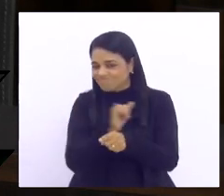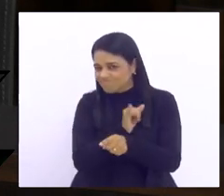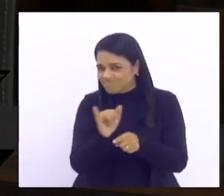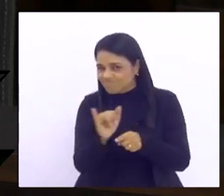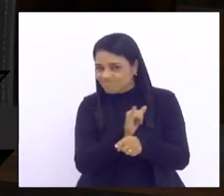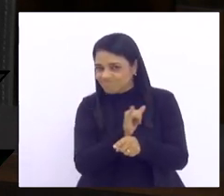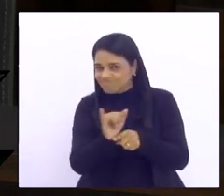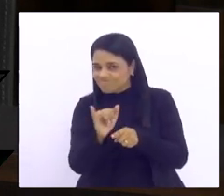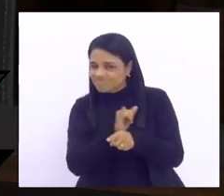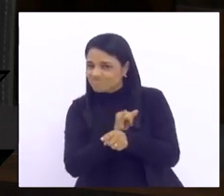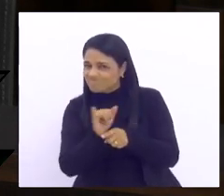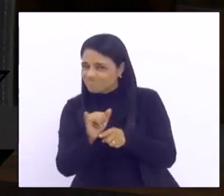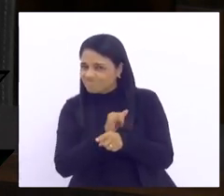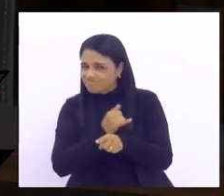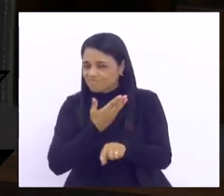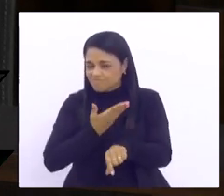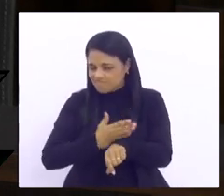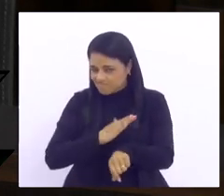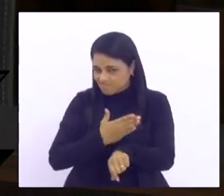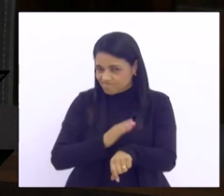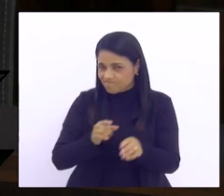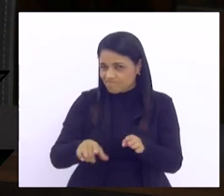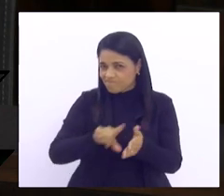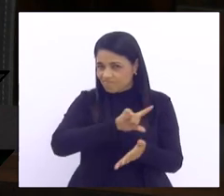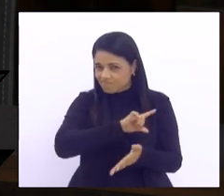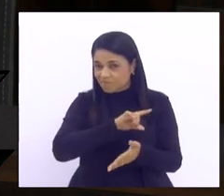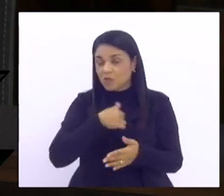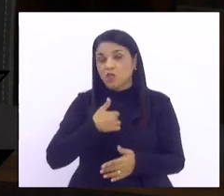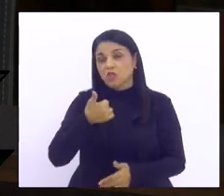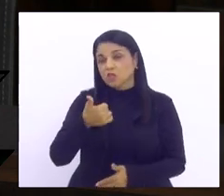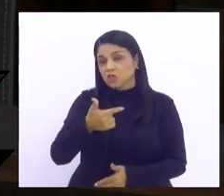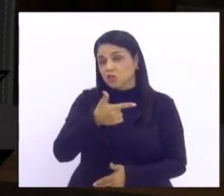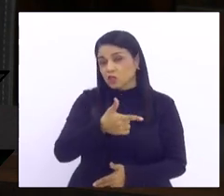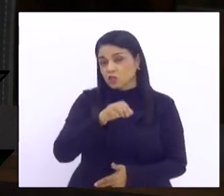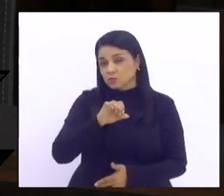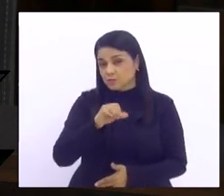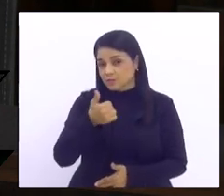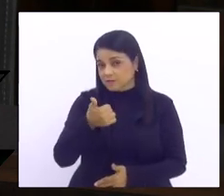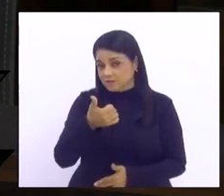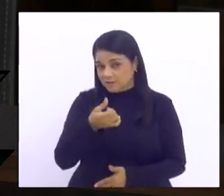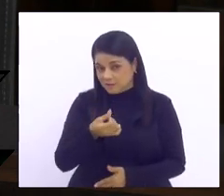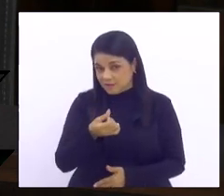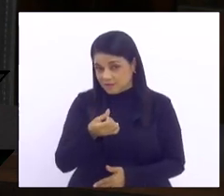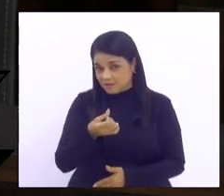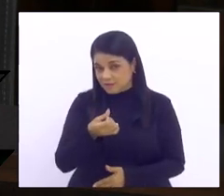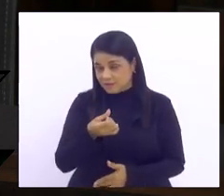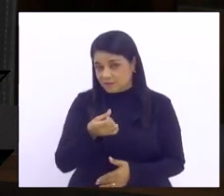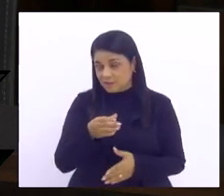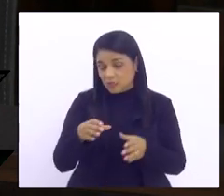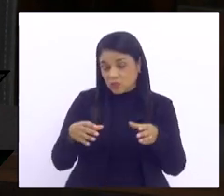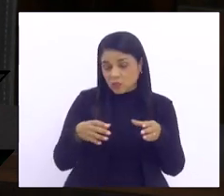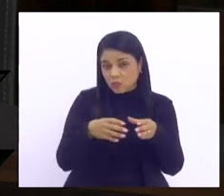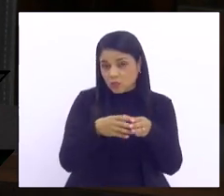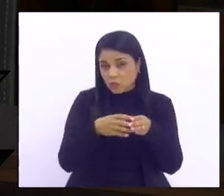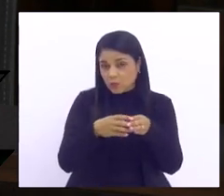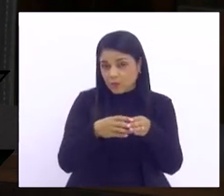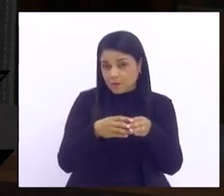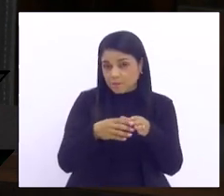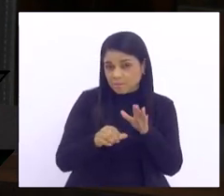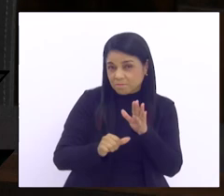ensaiada. Porque, em 2016, a primeira turma do Supremo Tribunal